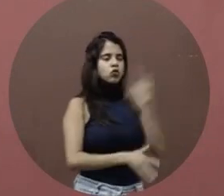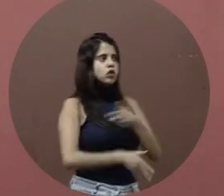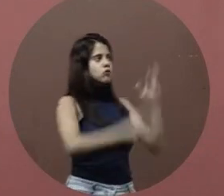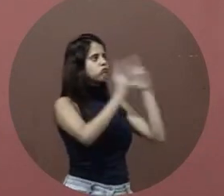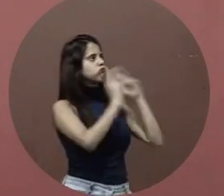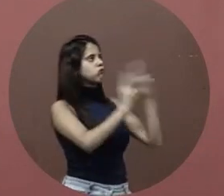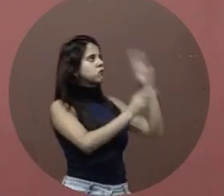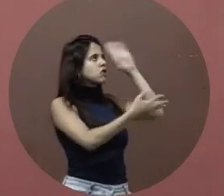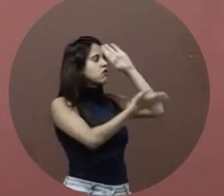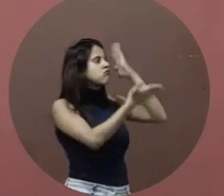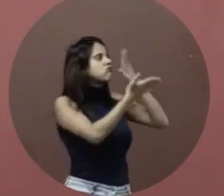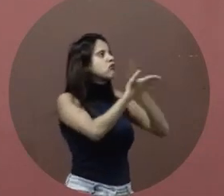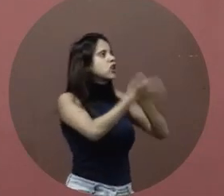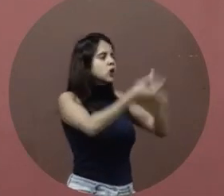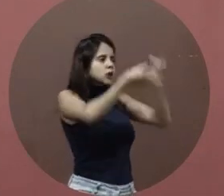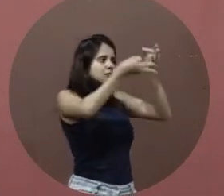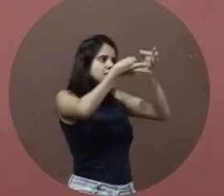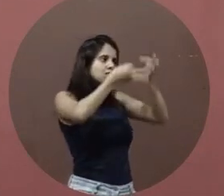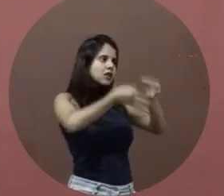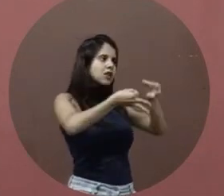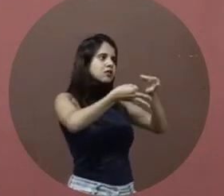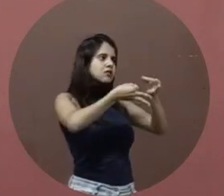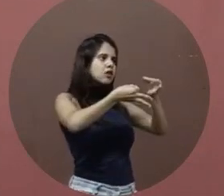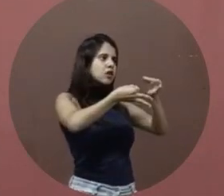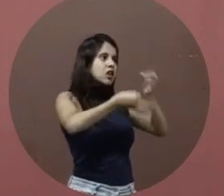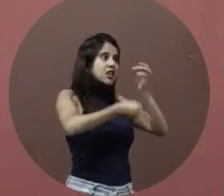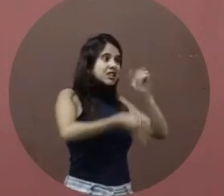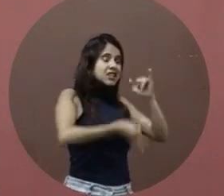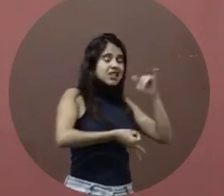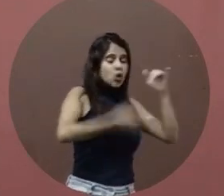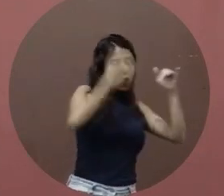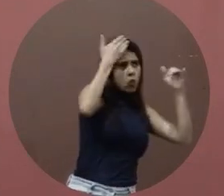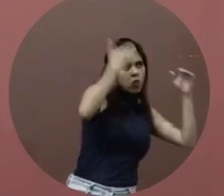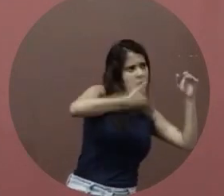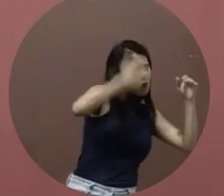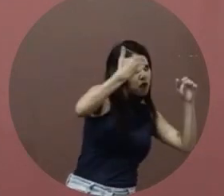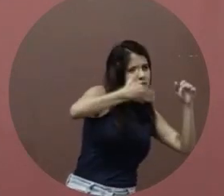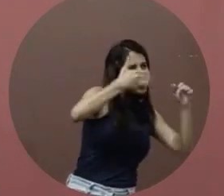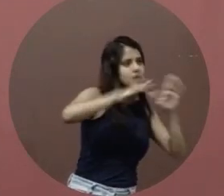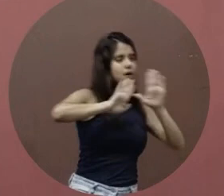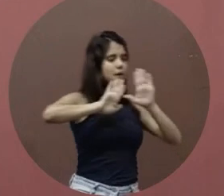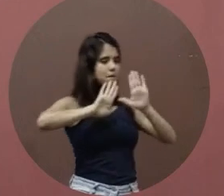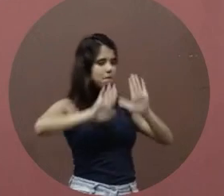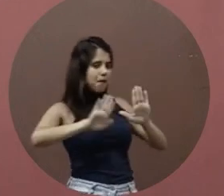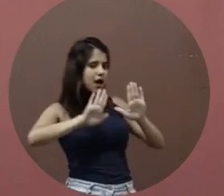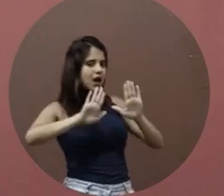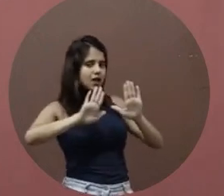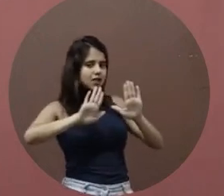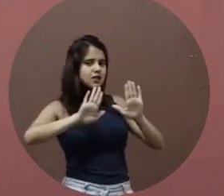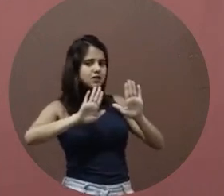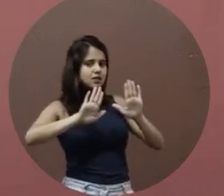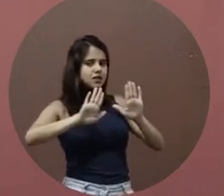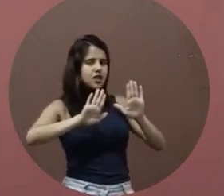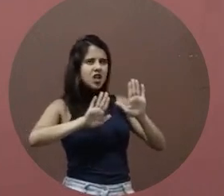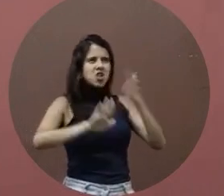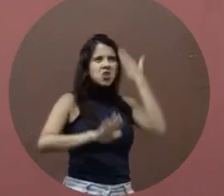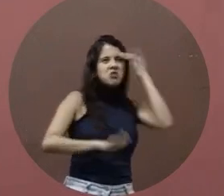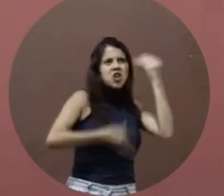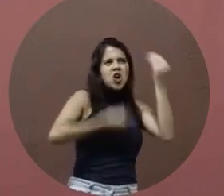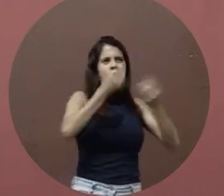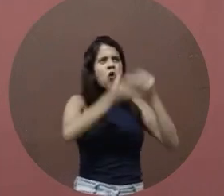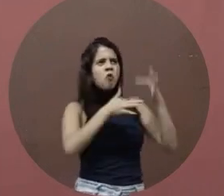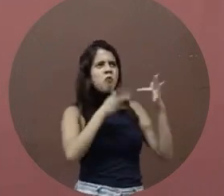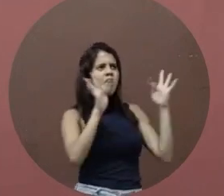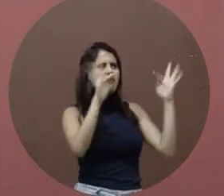convicção, com a certeza, mesmo que eu não veja, mesmo que eu não consiga vislumbrar o final dessa trajetória, ou